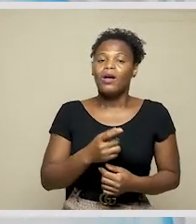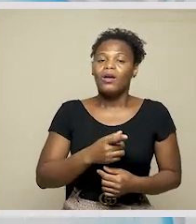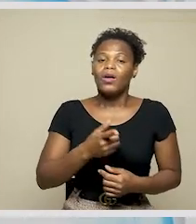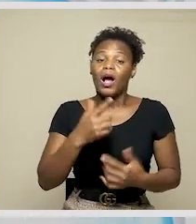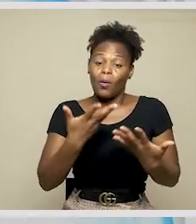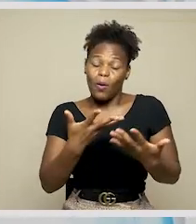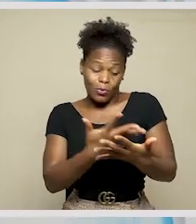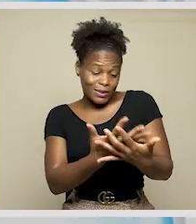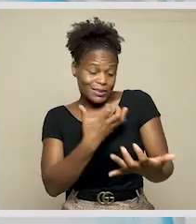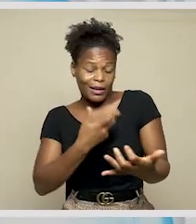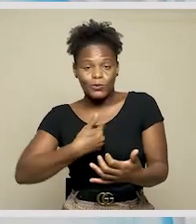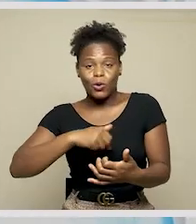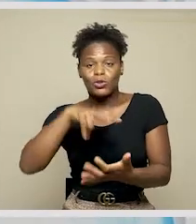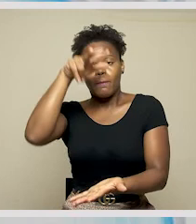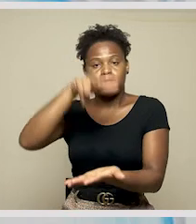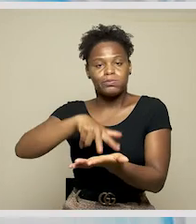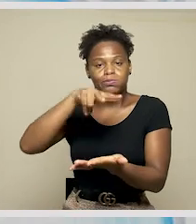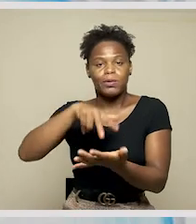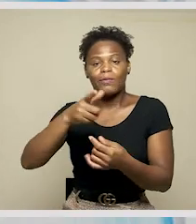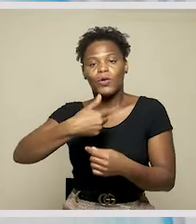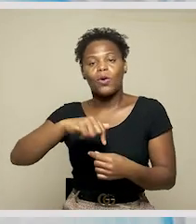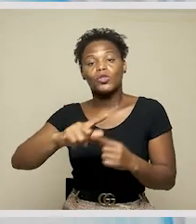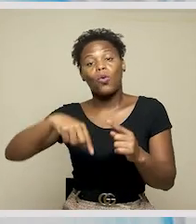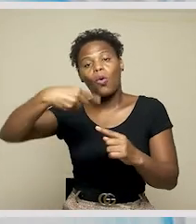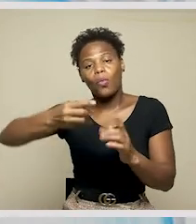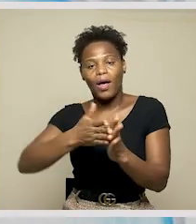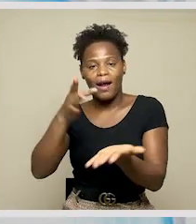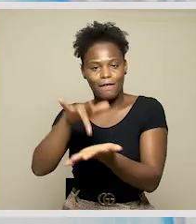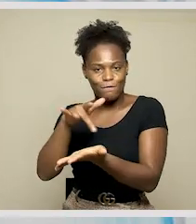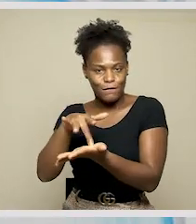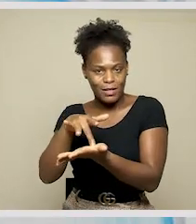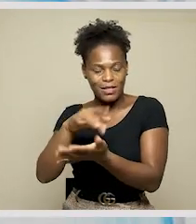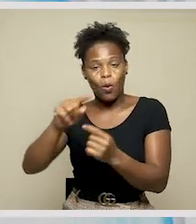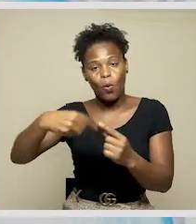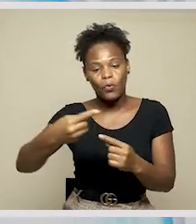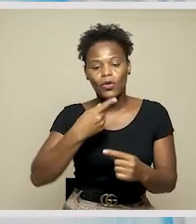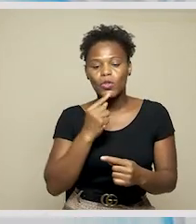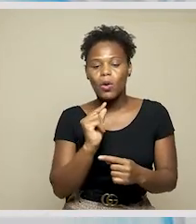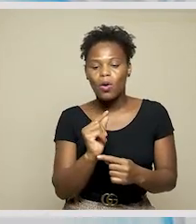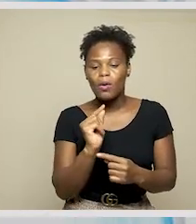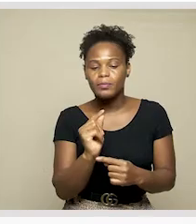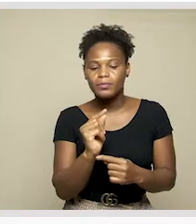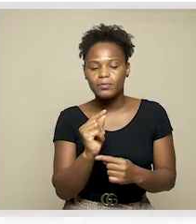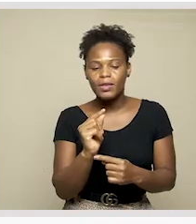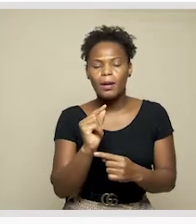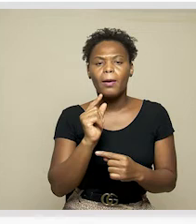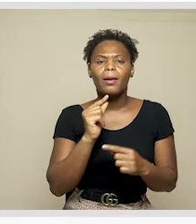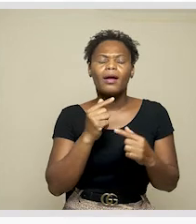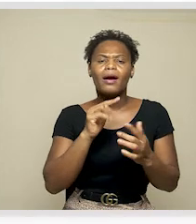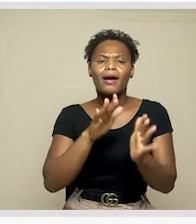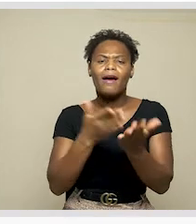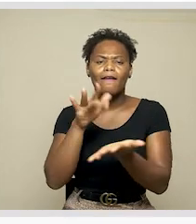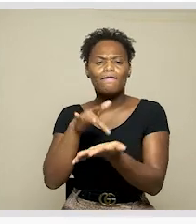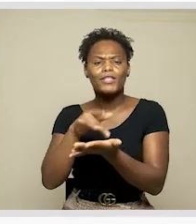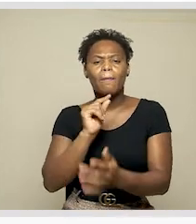nosso destaque entre publicações, temos uma outra revista, que é a revista Ponte e Vírgula,